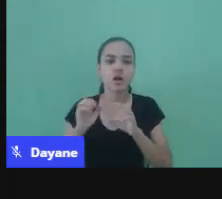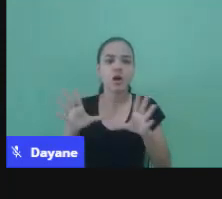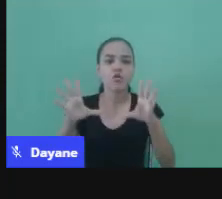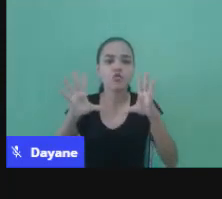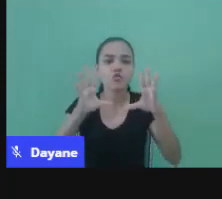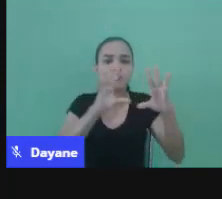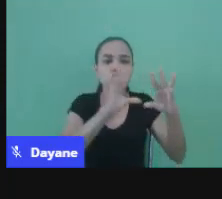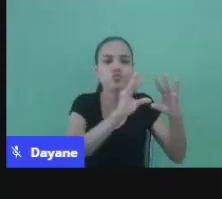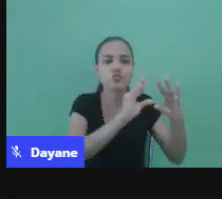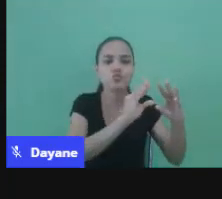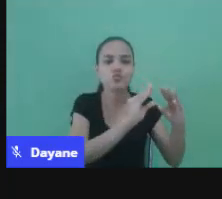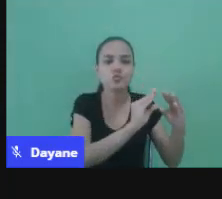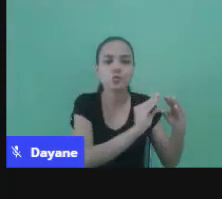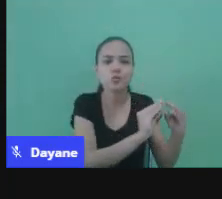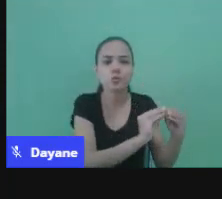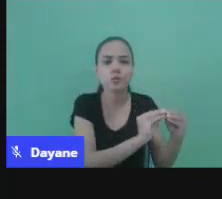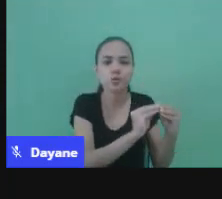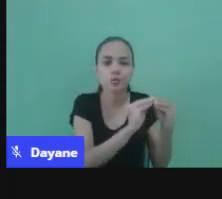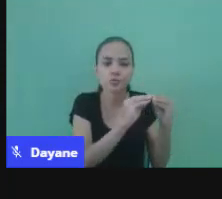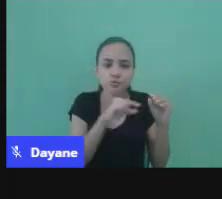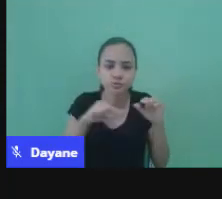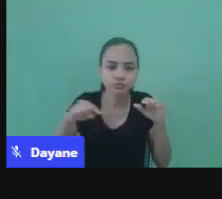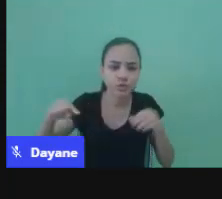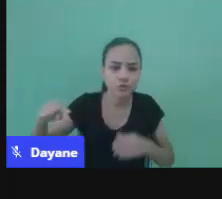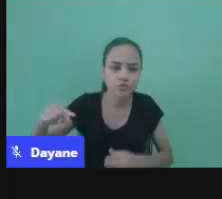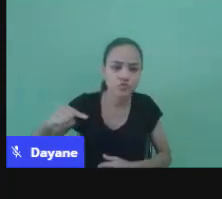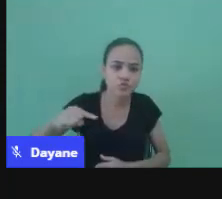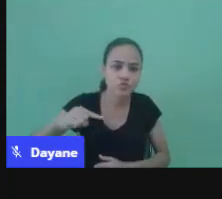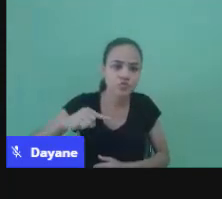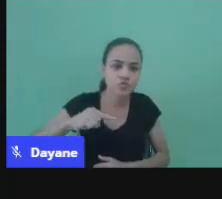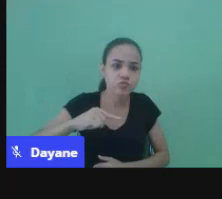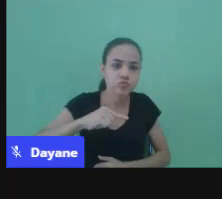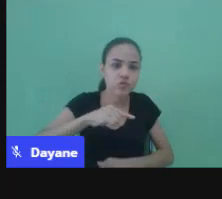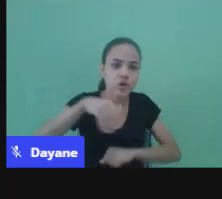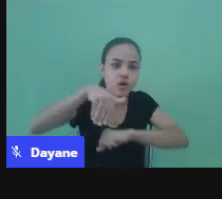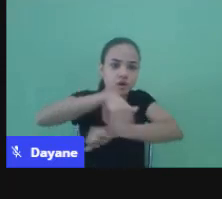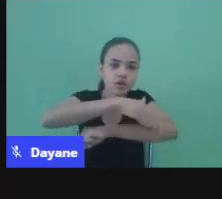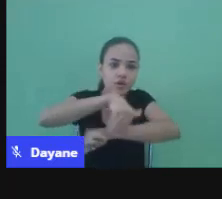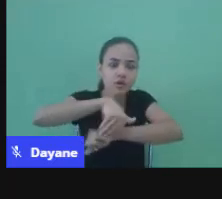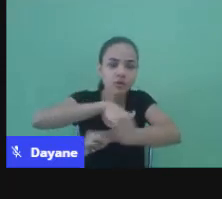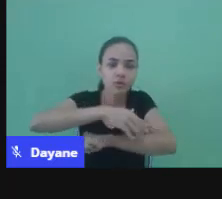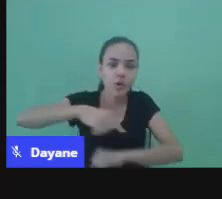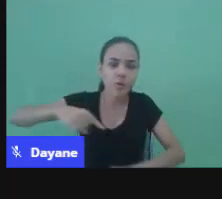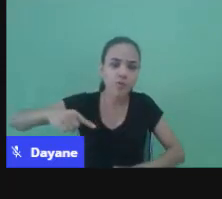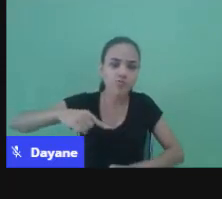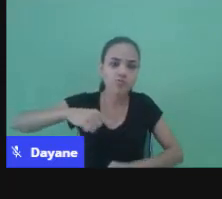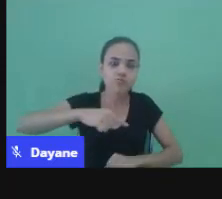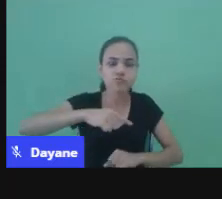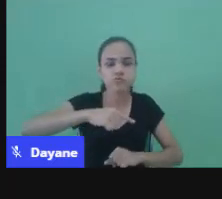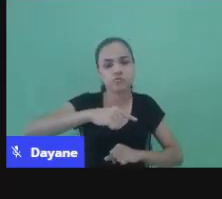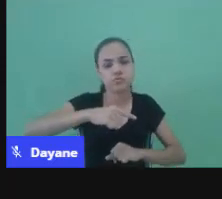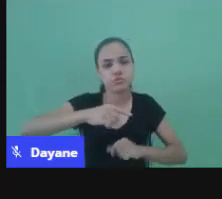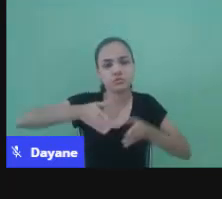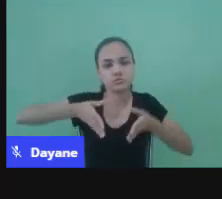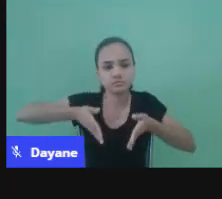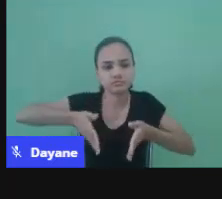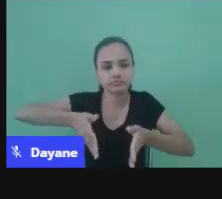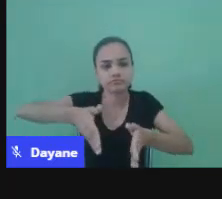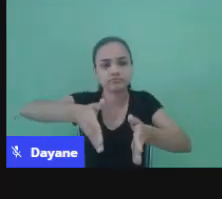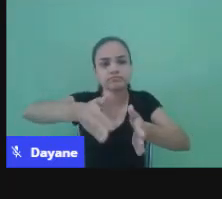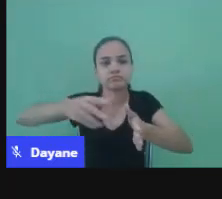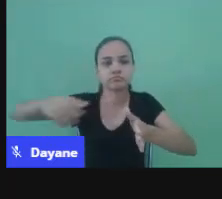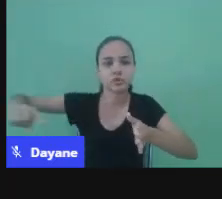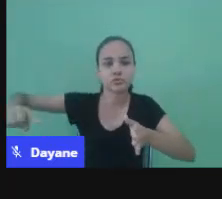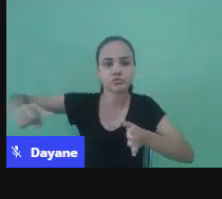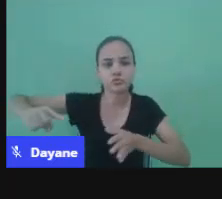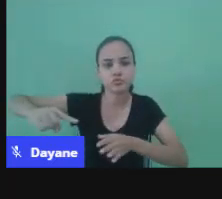exemplo, nessa M040, apesar de ter, às vezes, passagens subterrâneas, como ponte ou passagens para gado, no